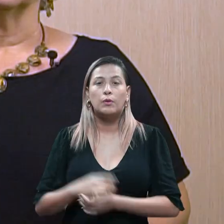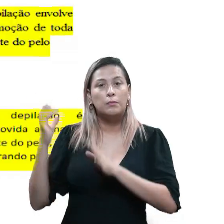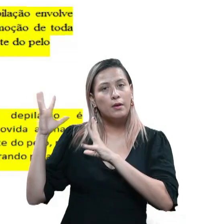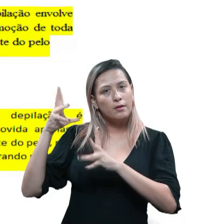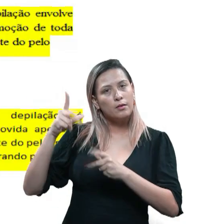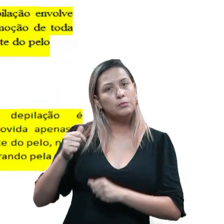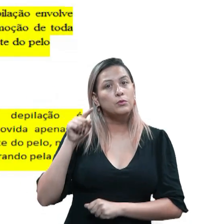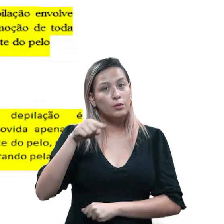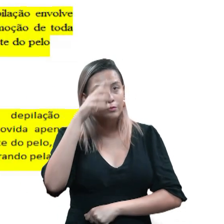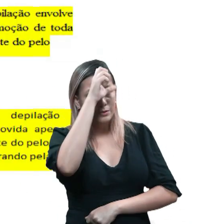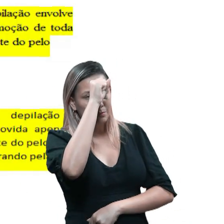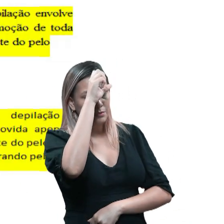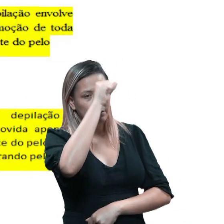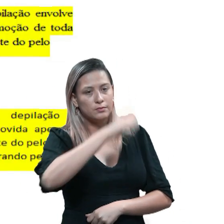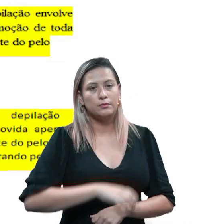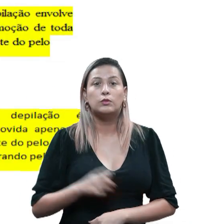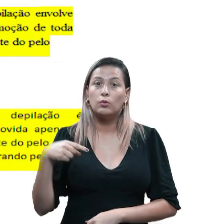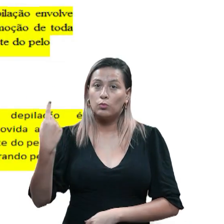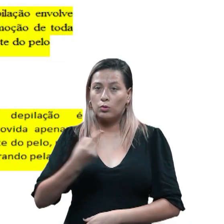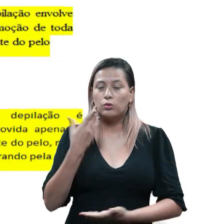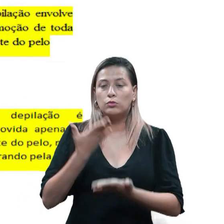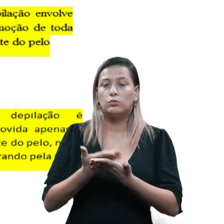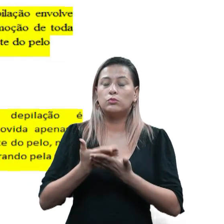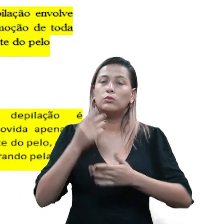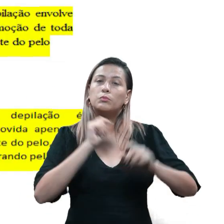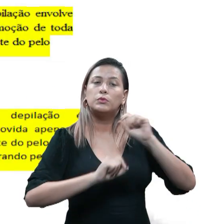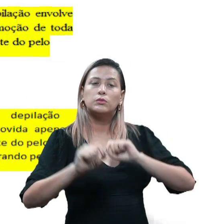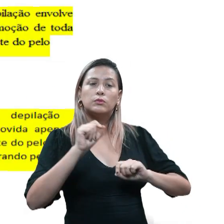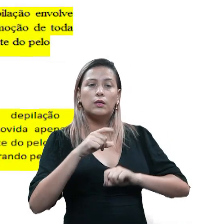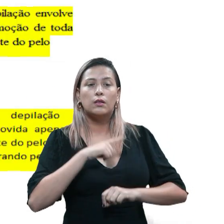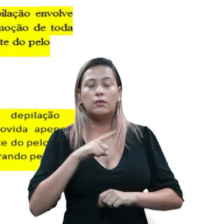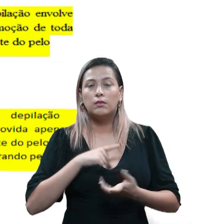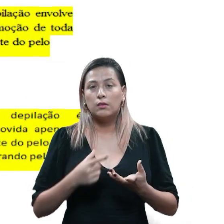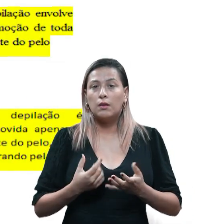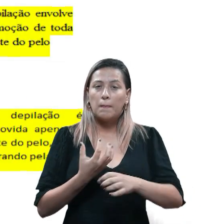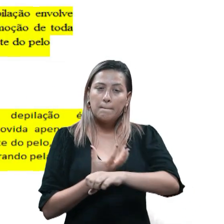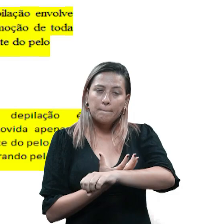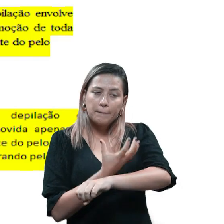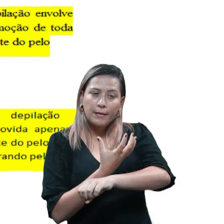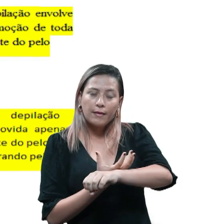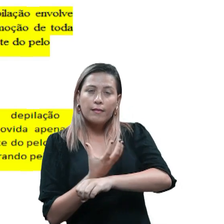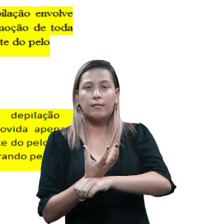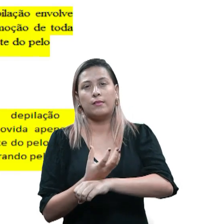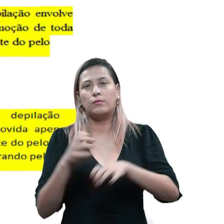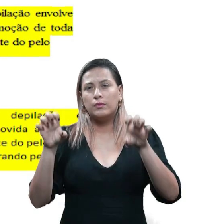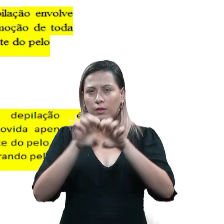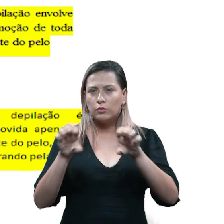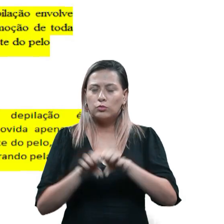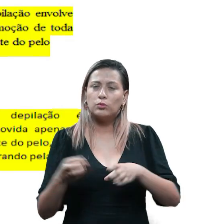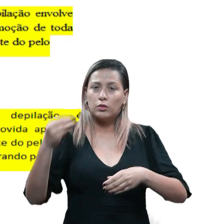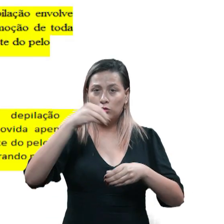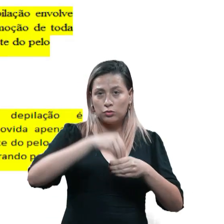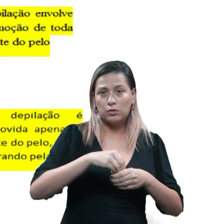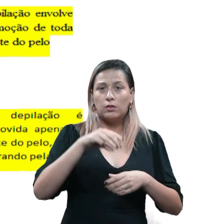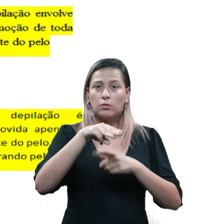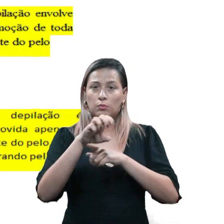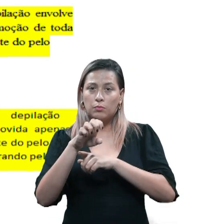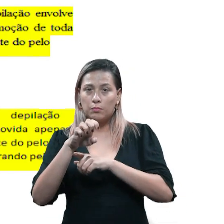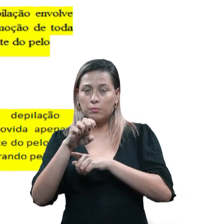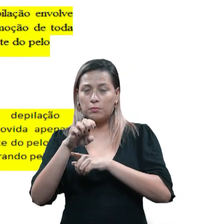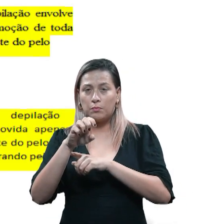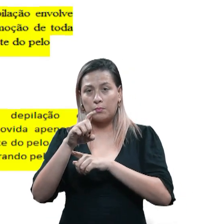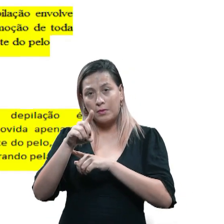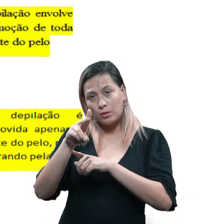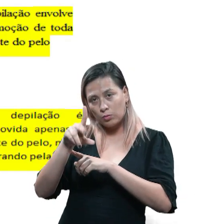aprendeu. Nós vimos que os pelos apresentam em sua estrutura de dentro para fora a medula, o córtex e